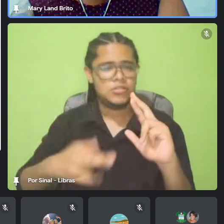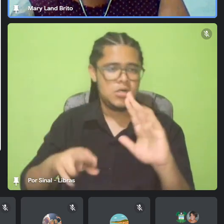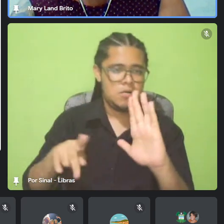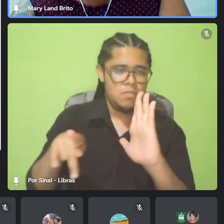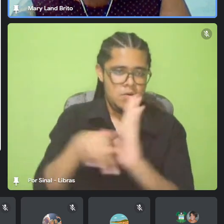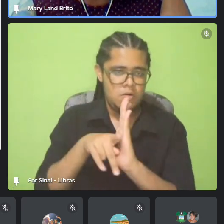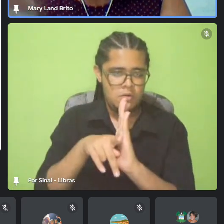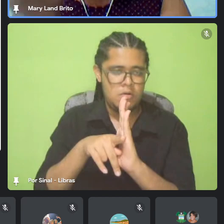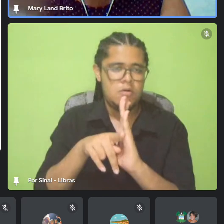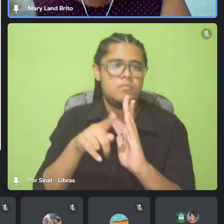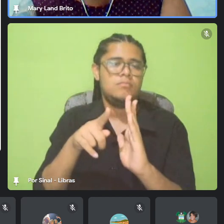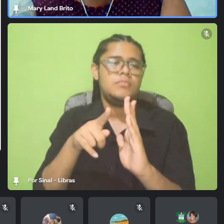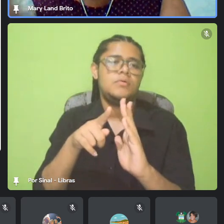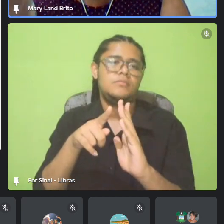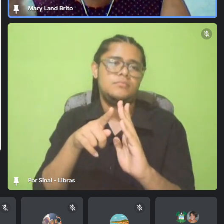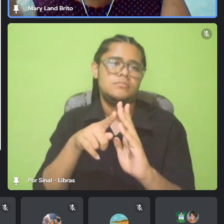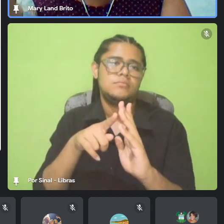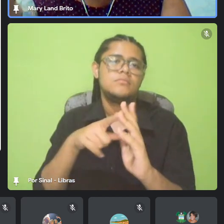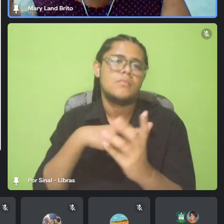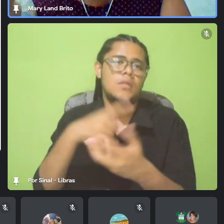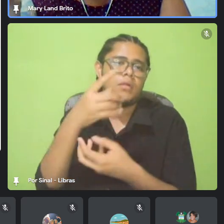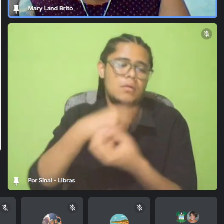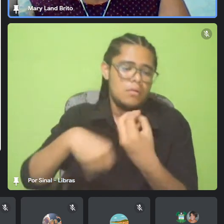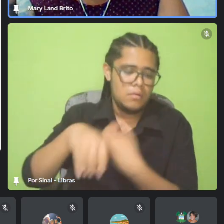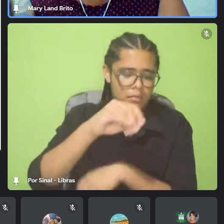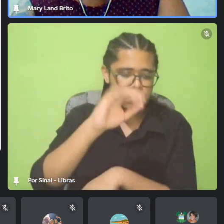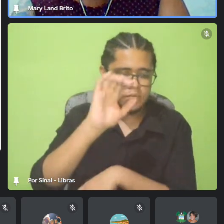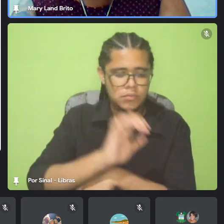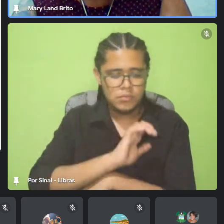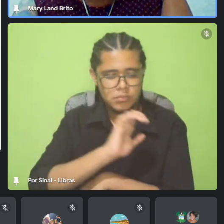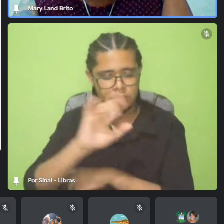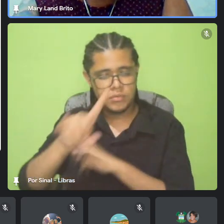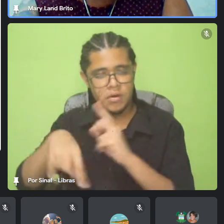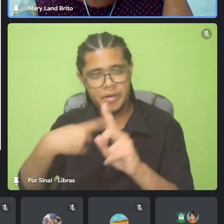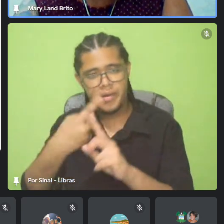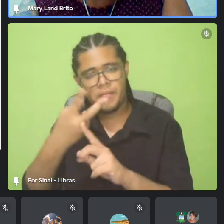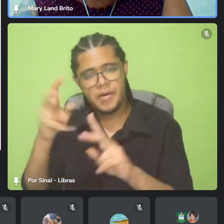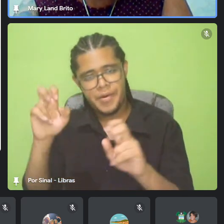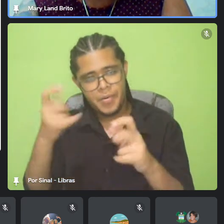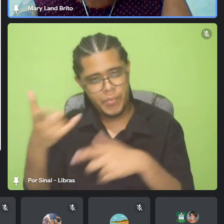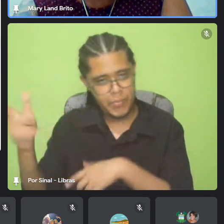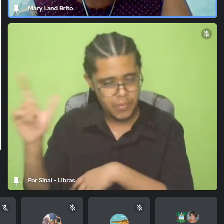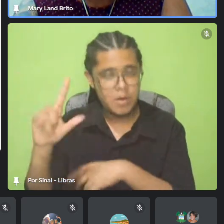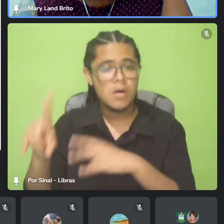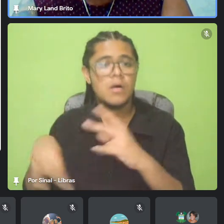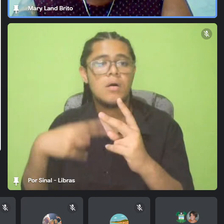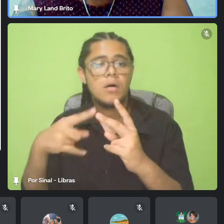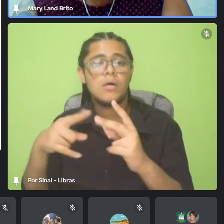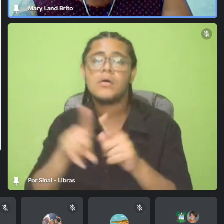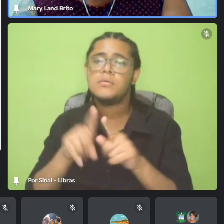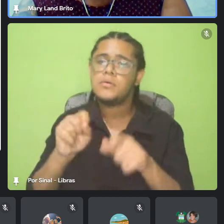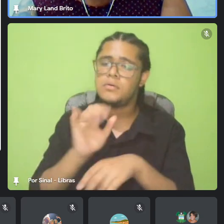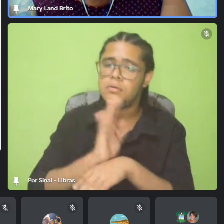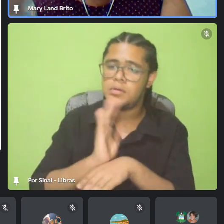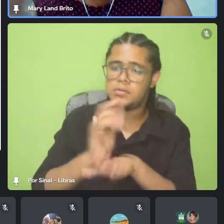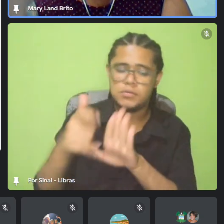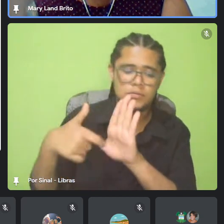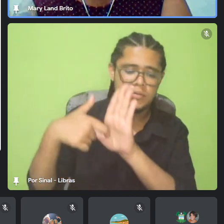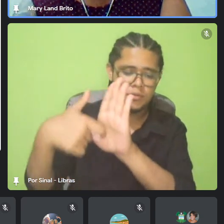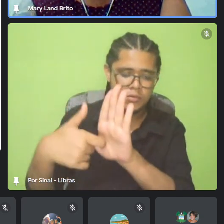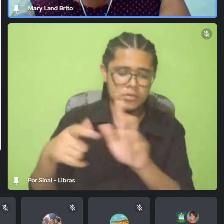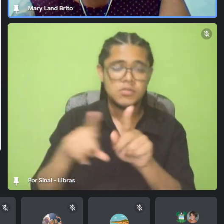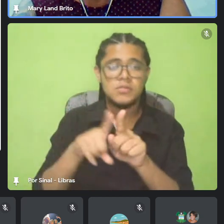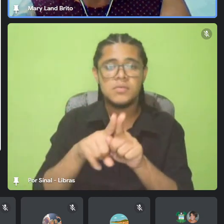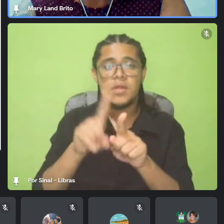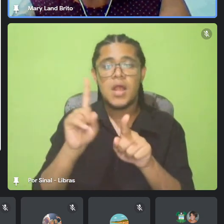músicas que tenham a ver com essa temática também, filmes que versam sobre isso, e a medicina